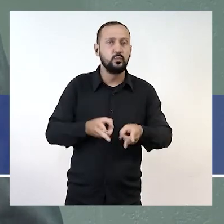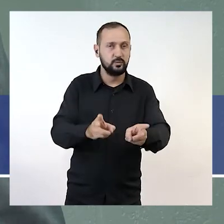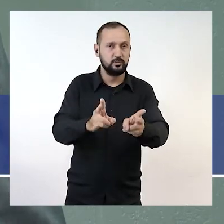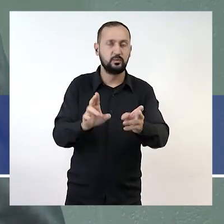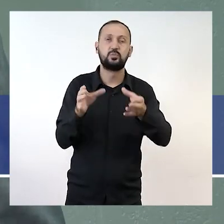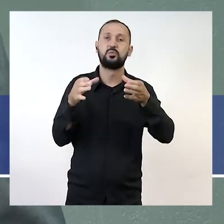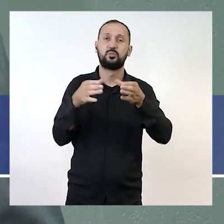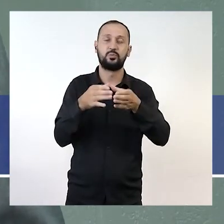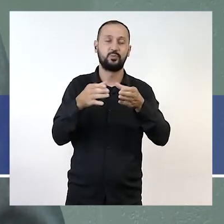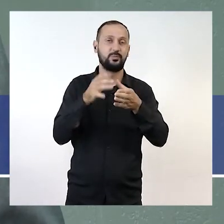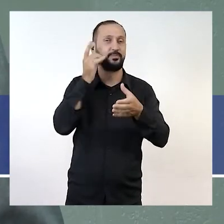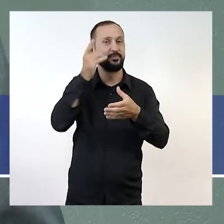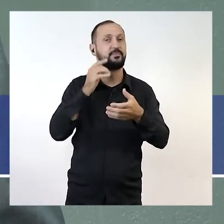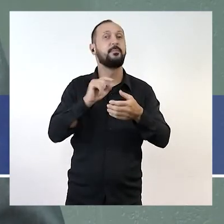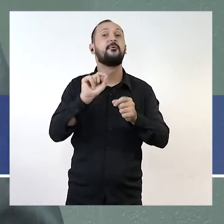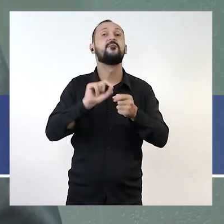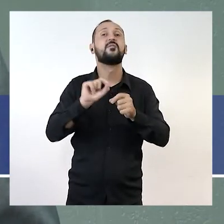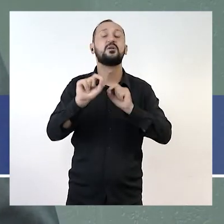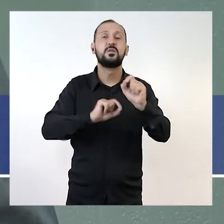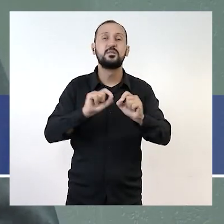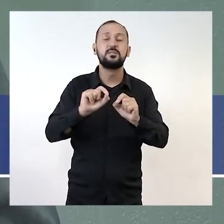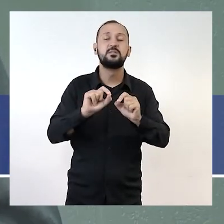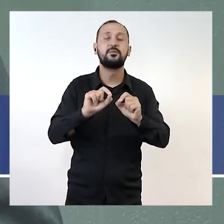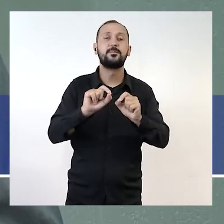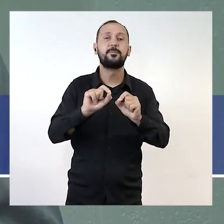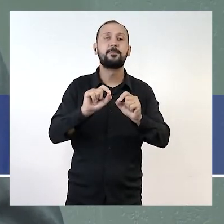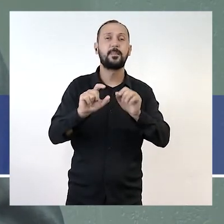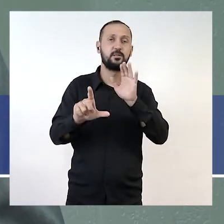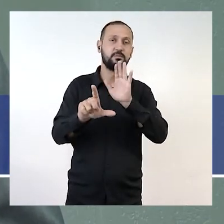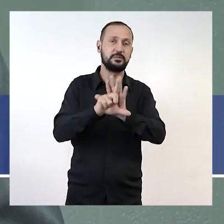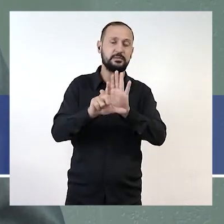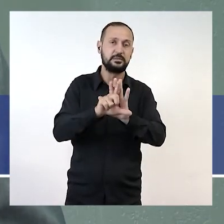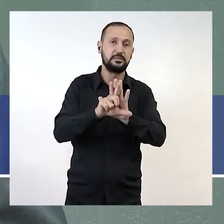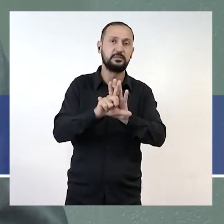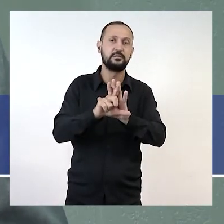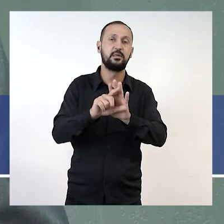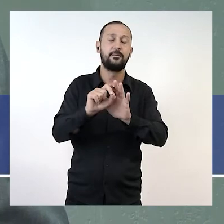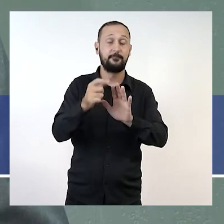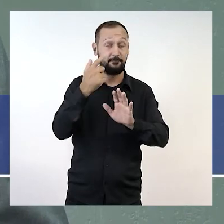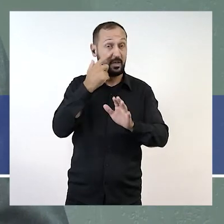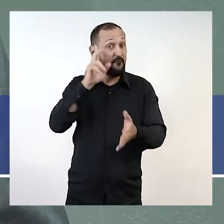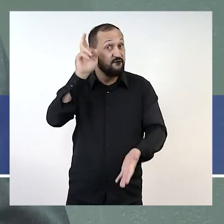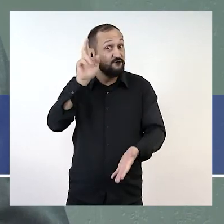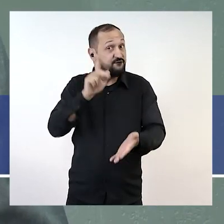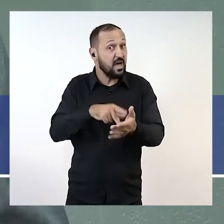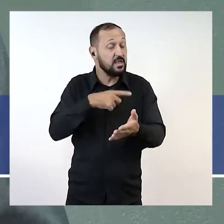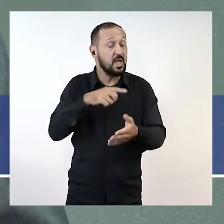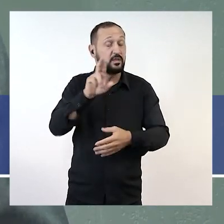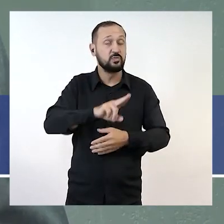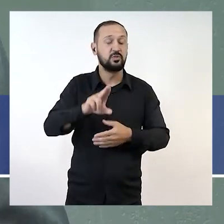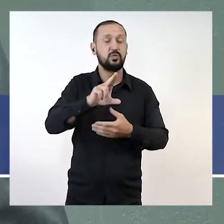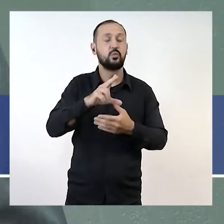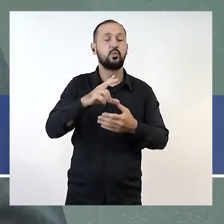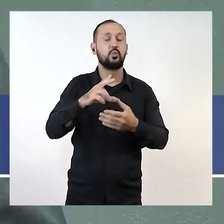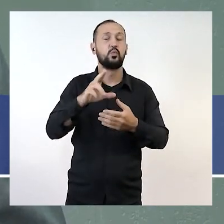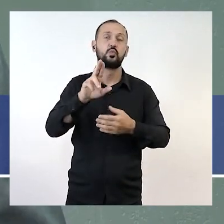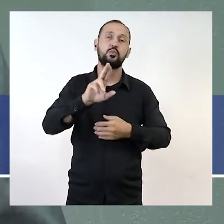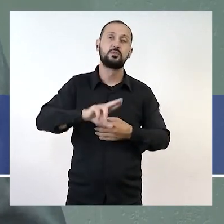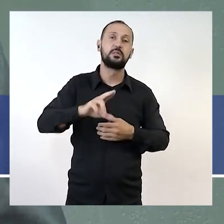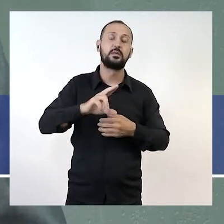comissão para fazer realmente a nossa legislação está sendo efetivamente aplicada